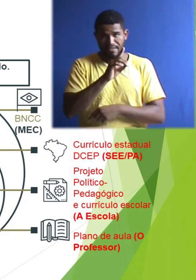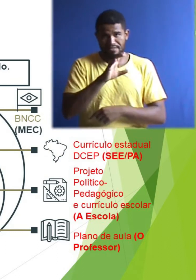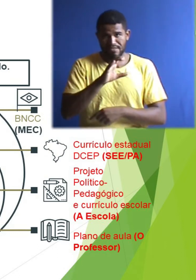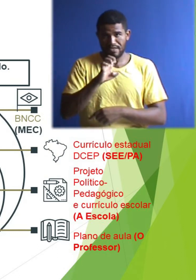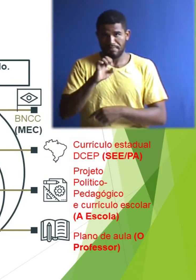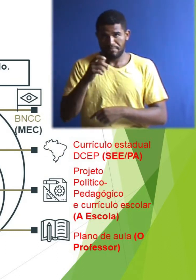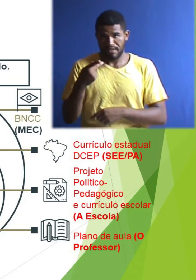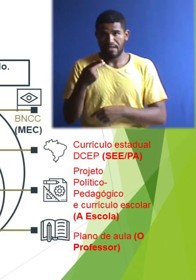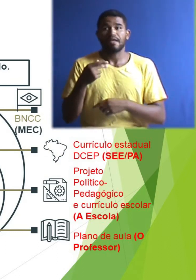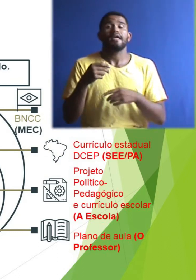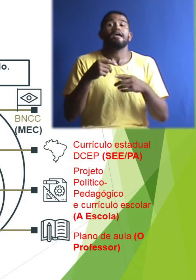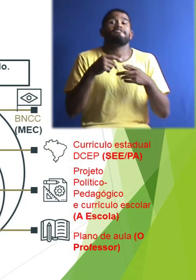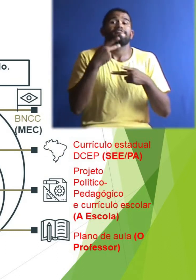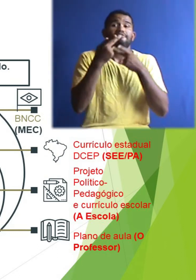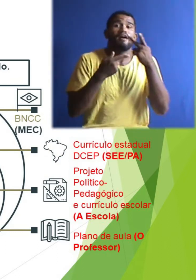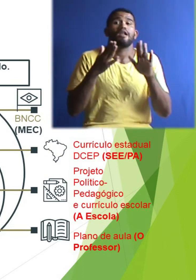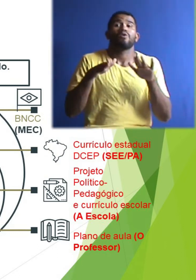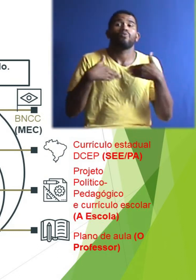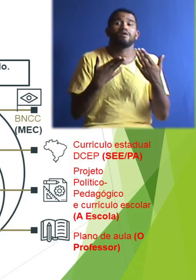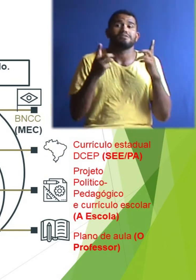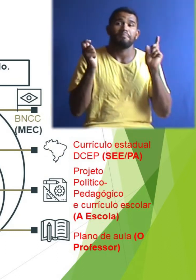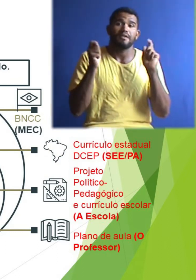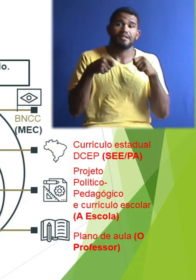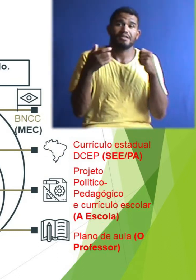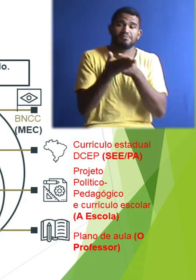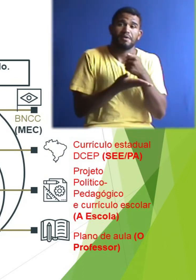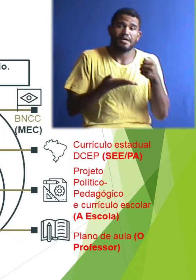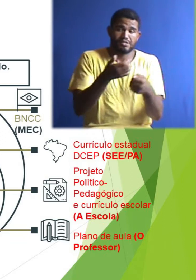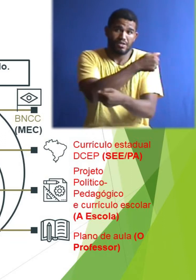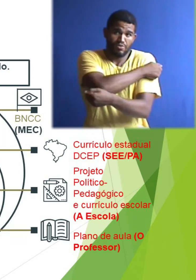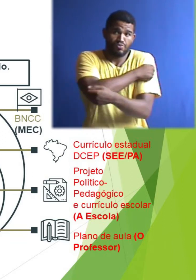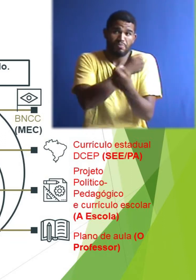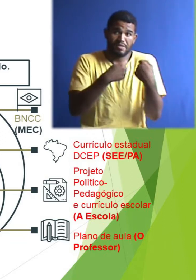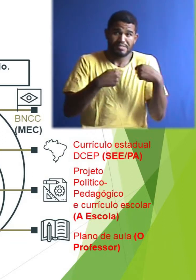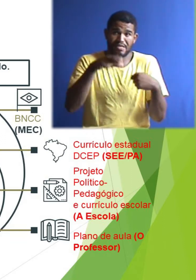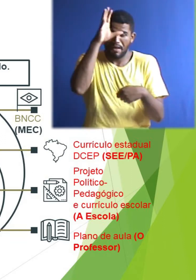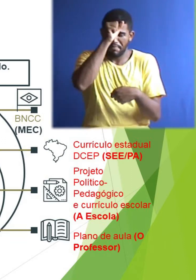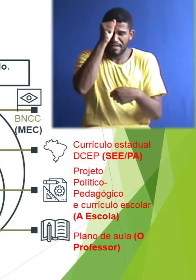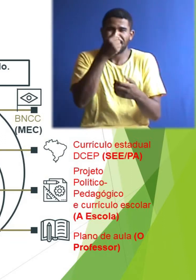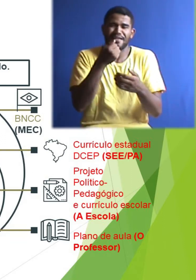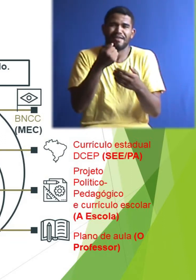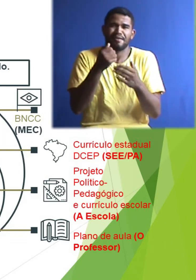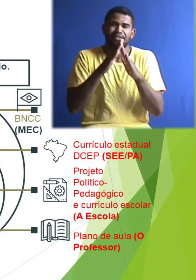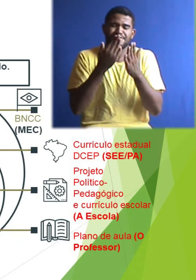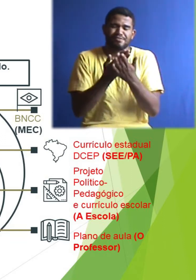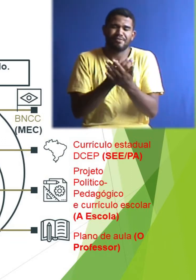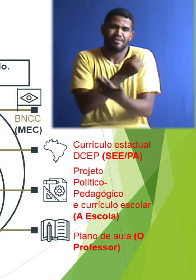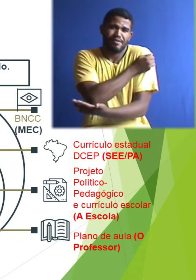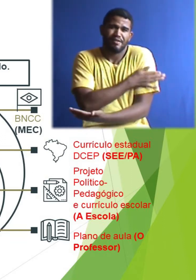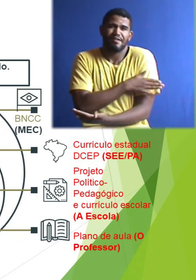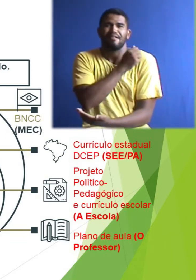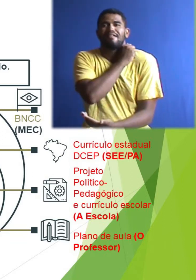habilidades essenciais que o aluno deve adquirir durante a educação básica. E ela faz essa